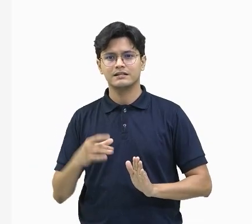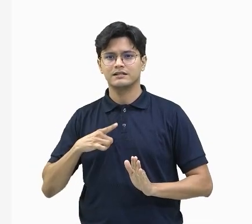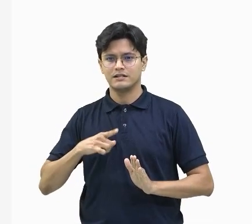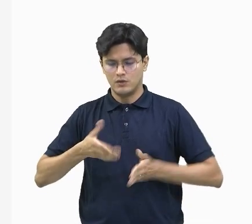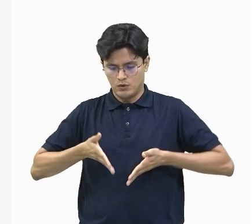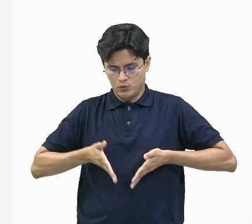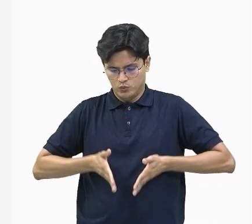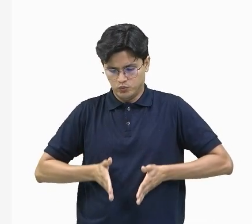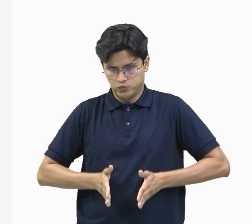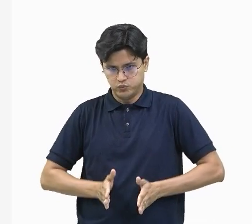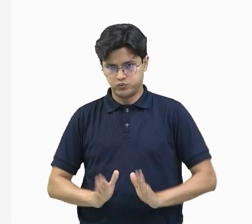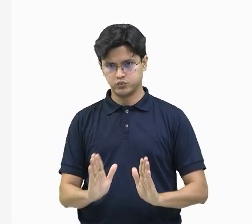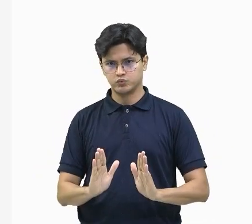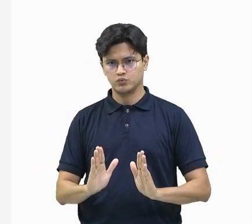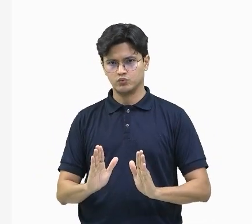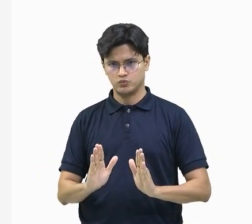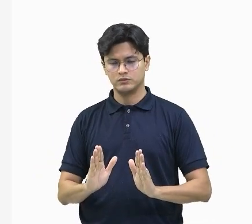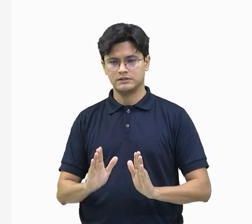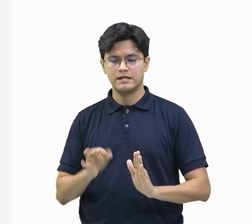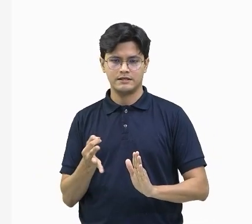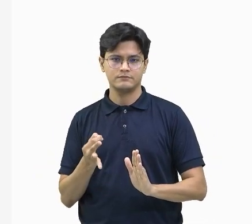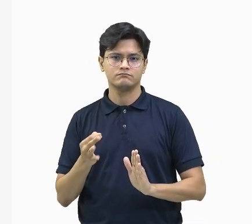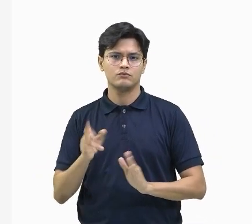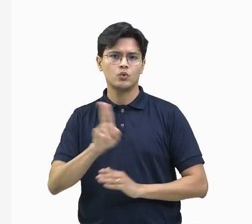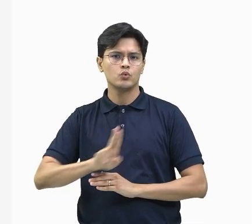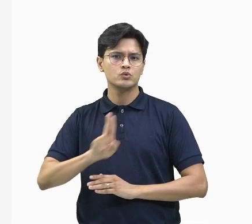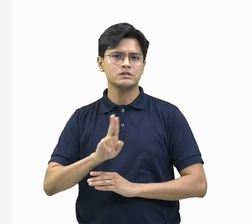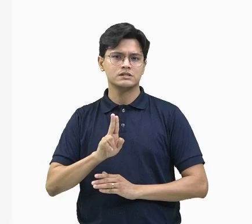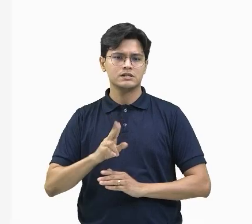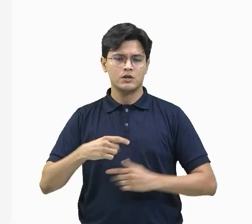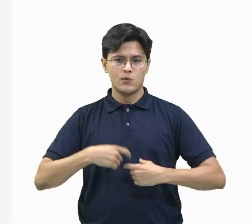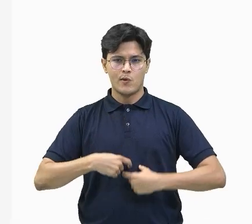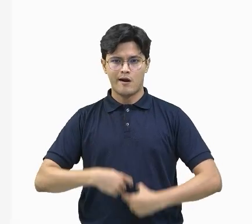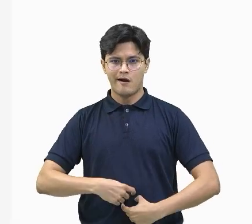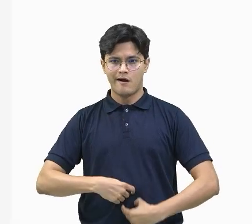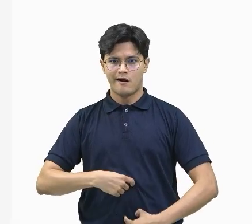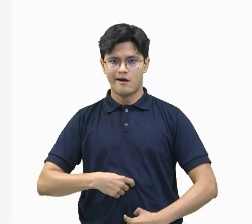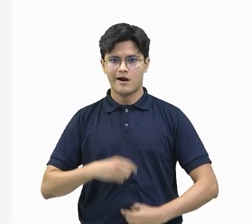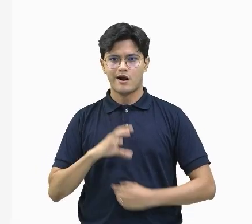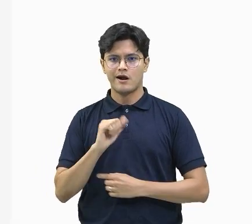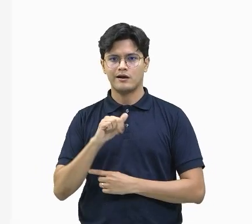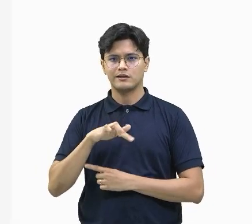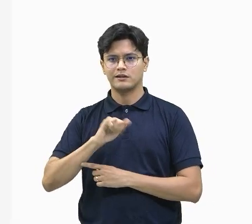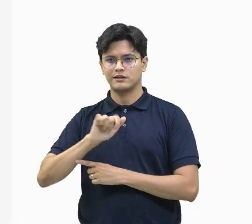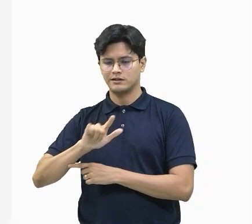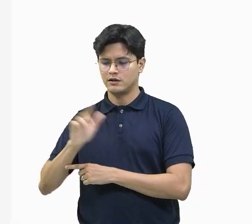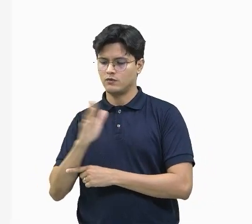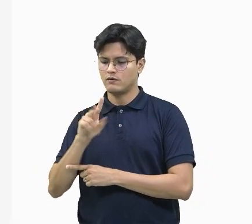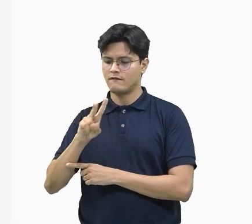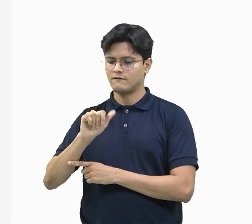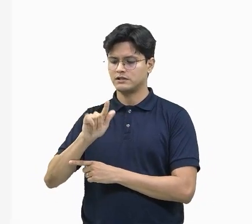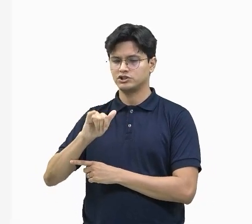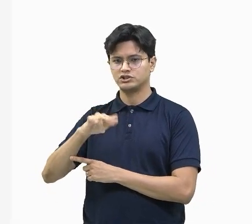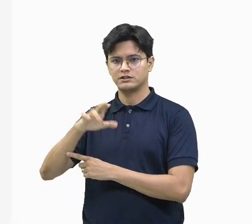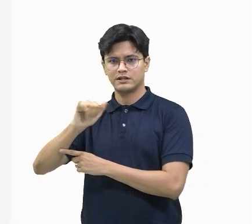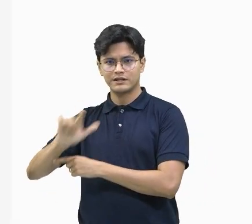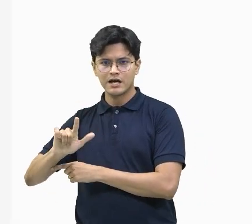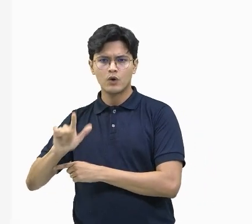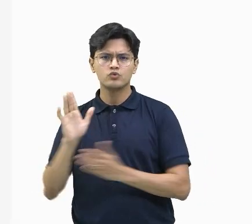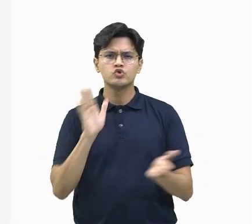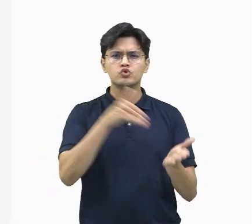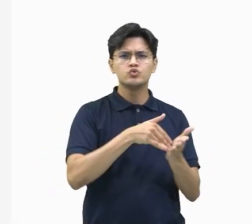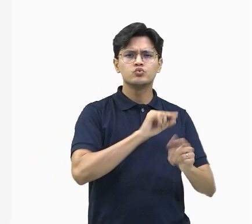onde o bebê é expelido do útero através do canal vaginal. E, por último, temos a etapa de dequitação,